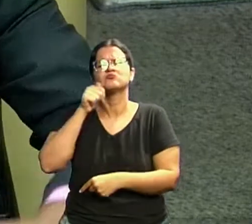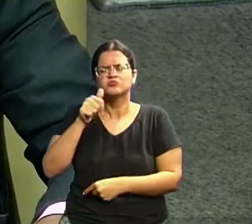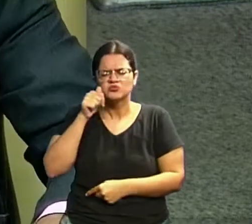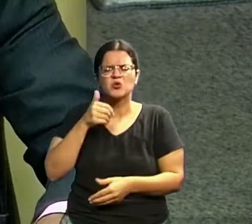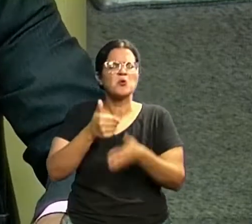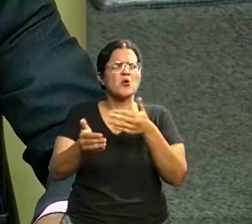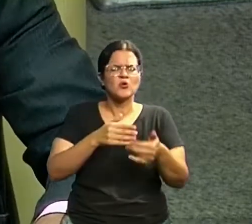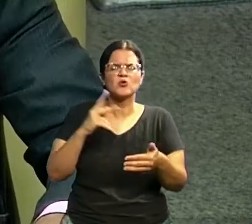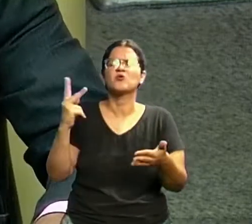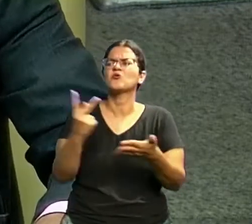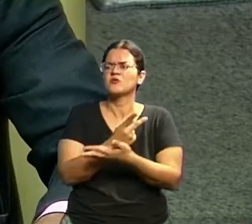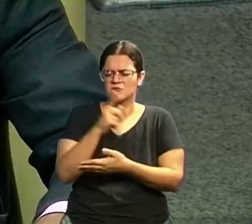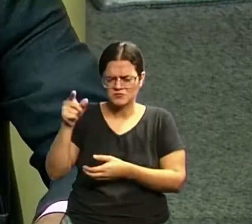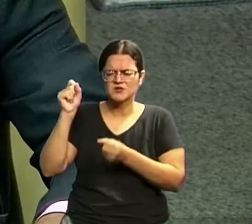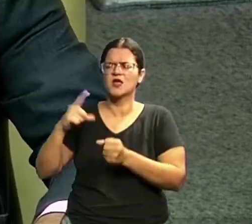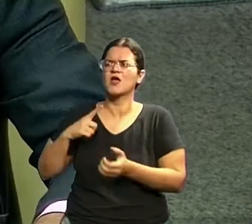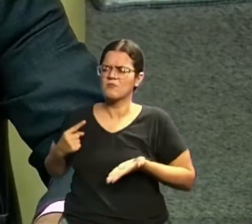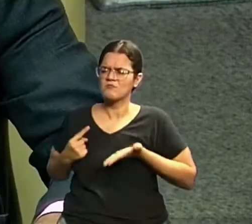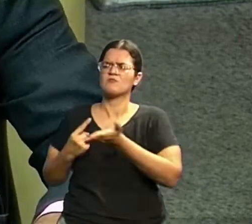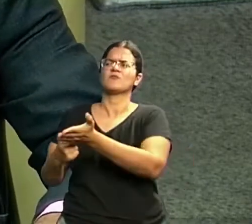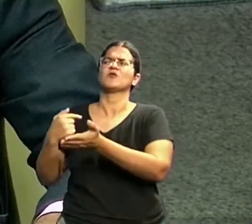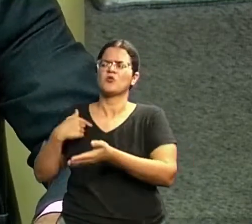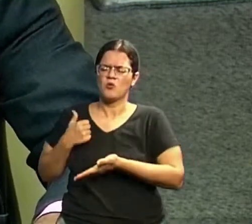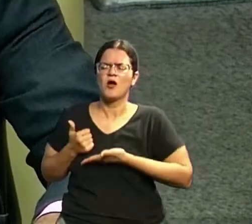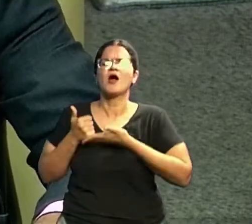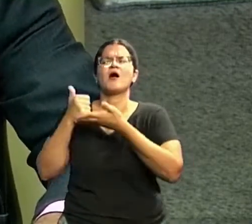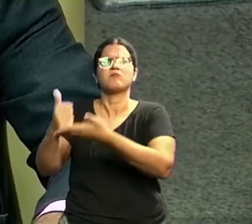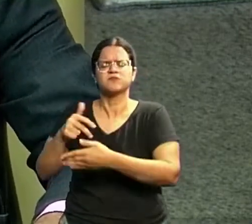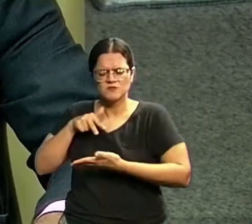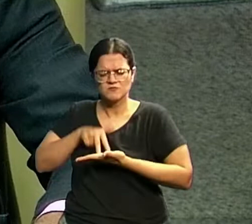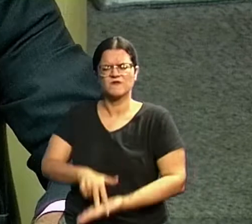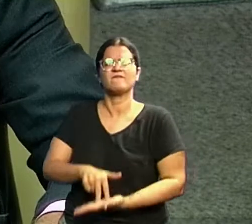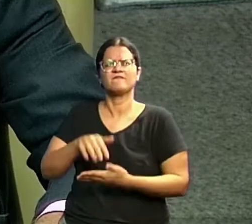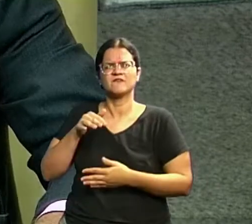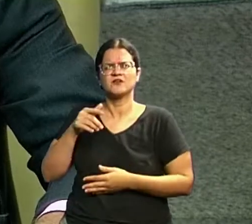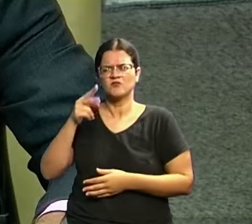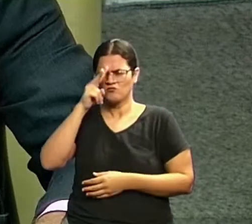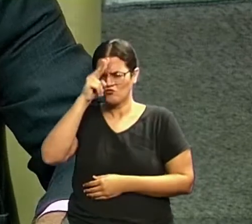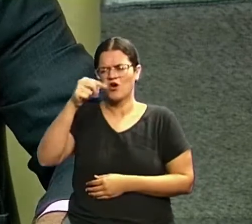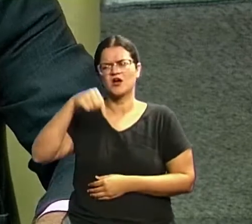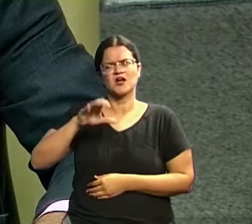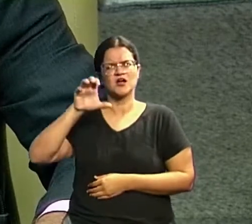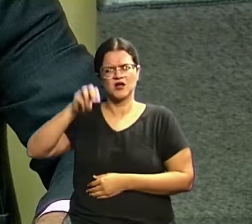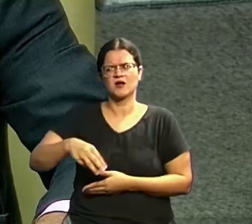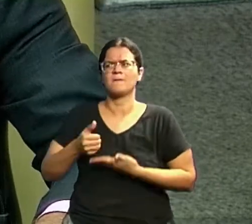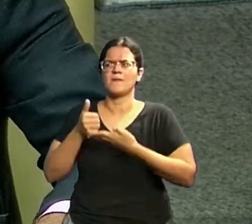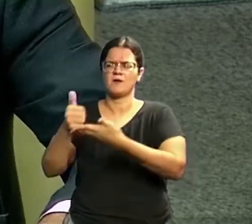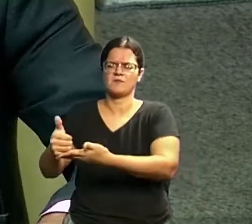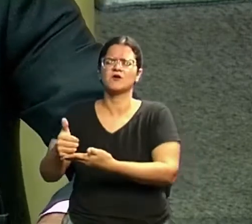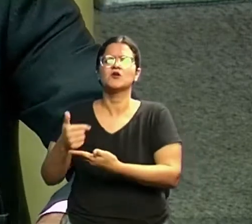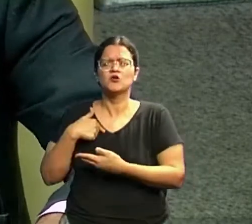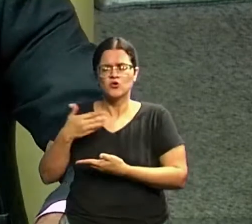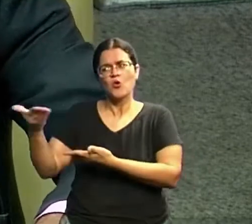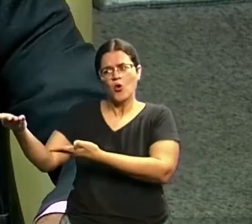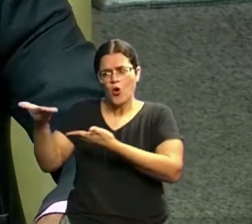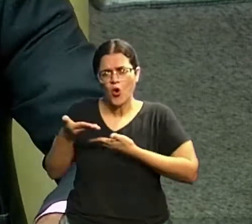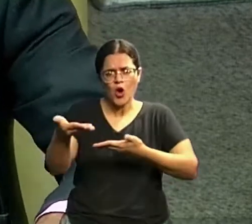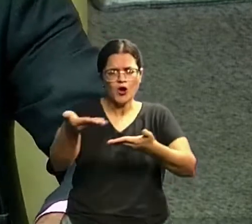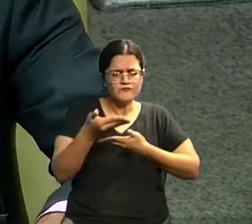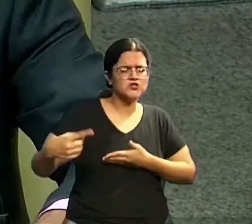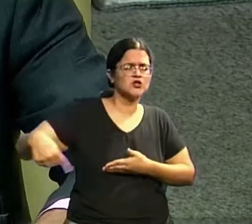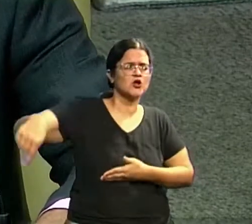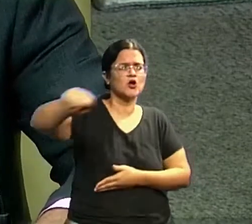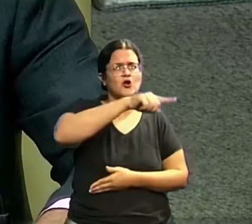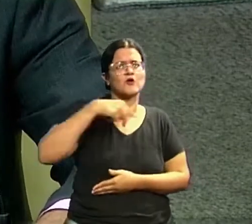e também em outras circunstâncias terá posicionamento firme dessa casa. E aproveito para convidar os